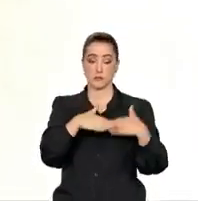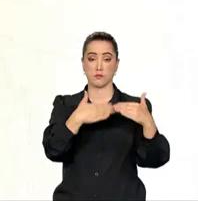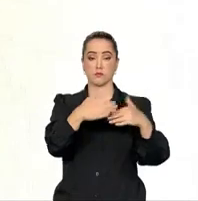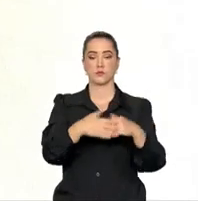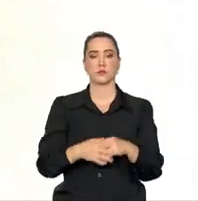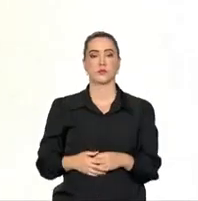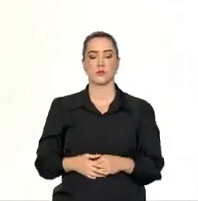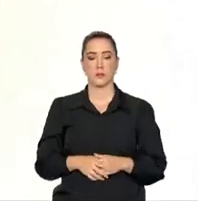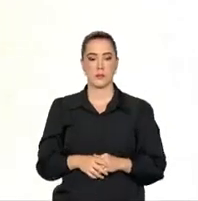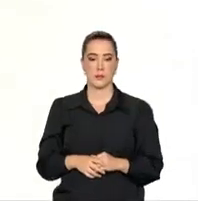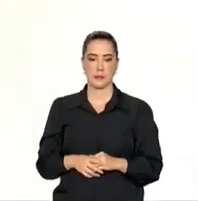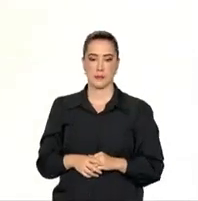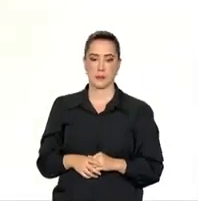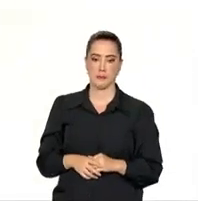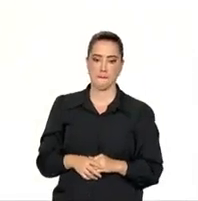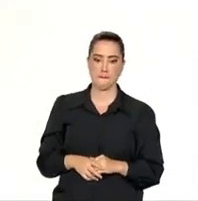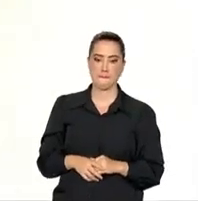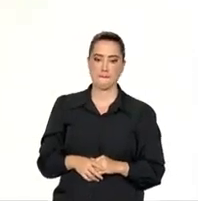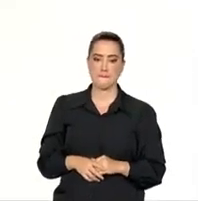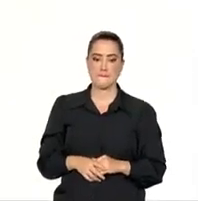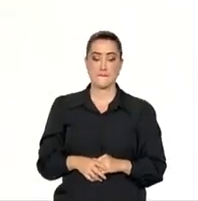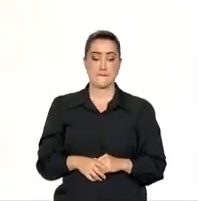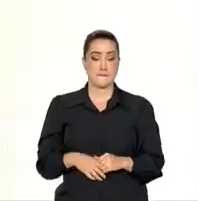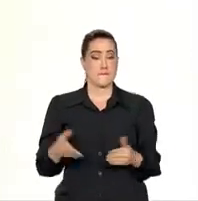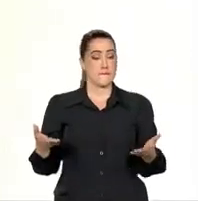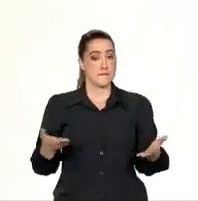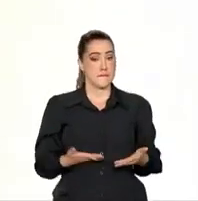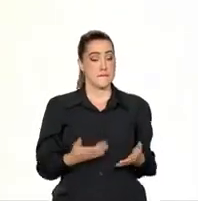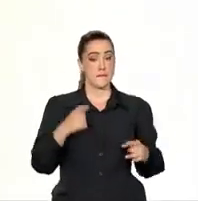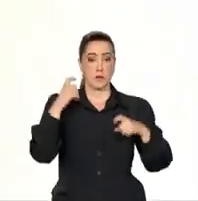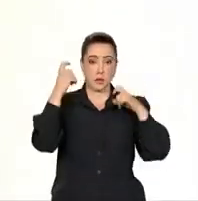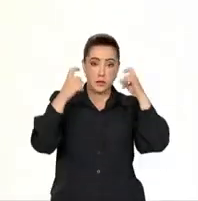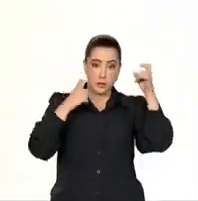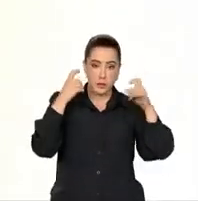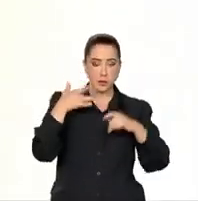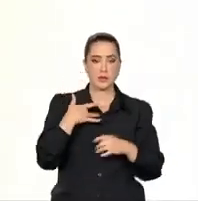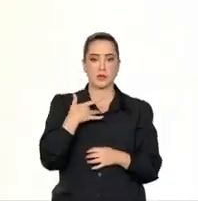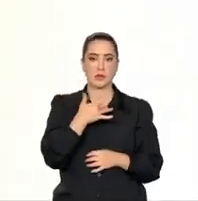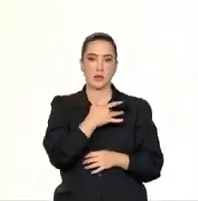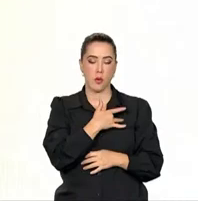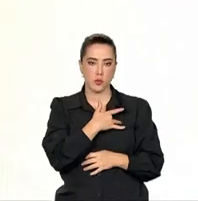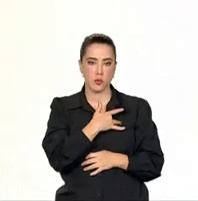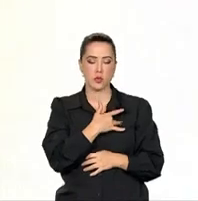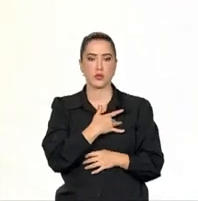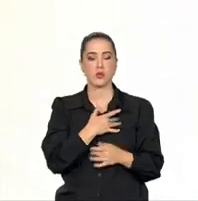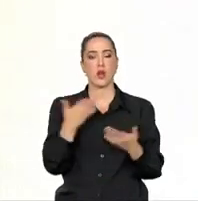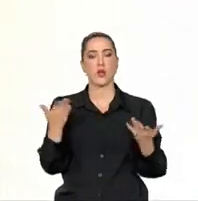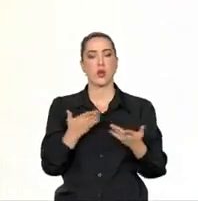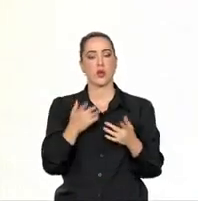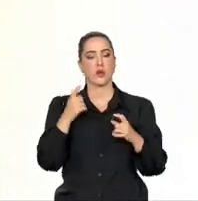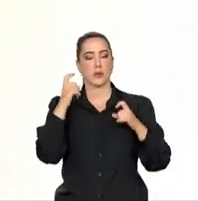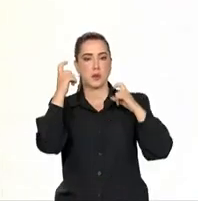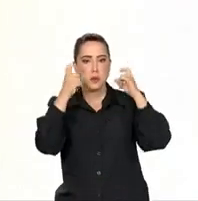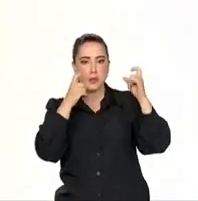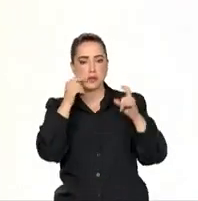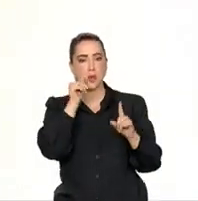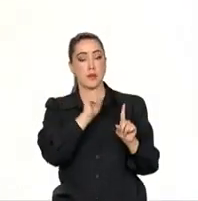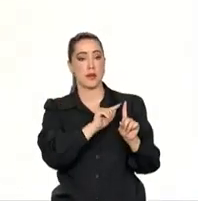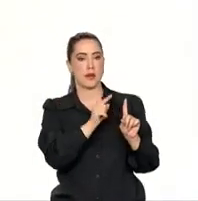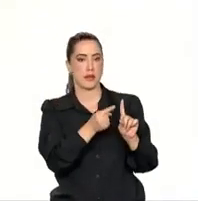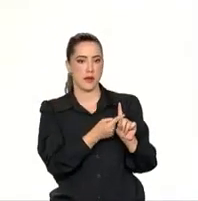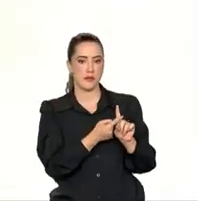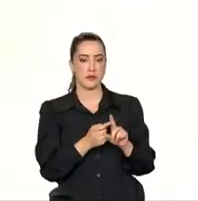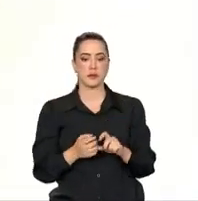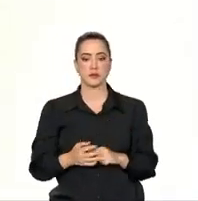Aqui, a preocupação com a saúde, por isso a preocupação com a gestante, o pagamento,